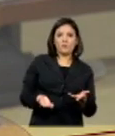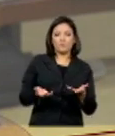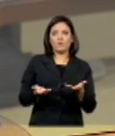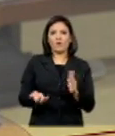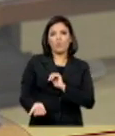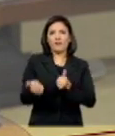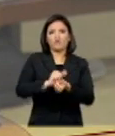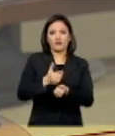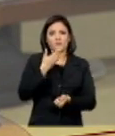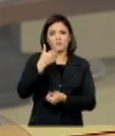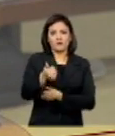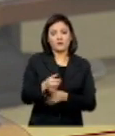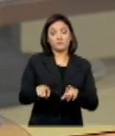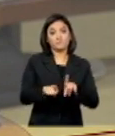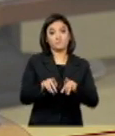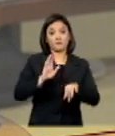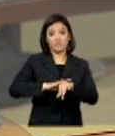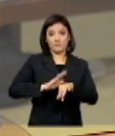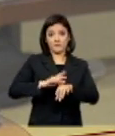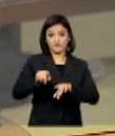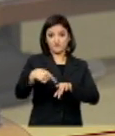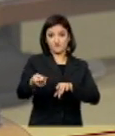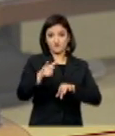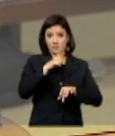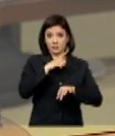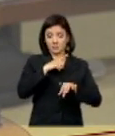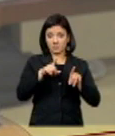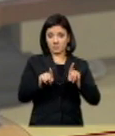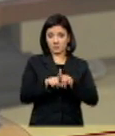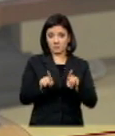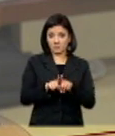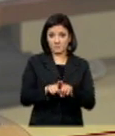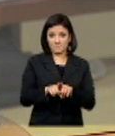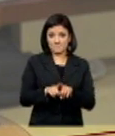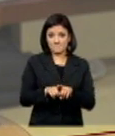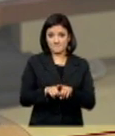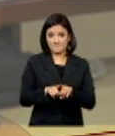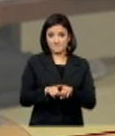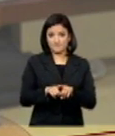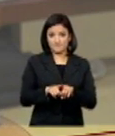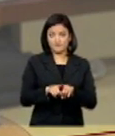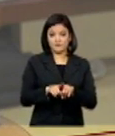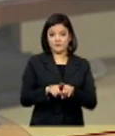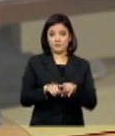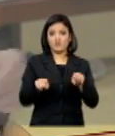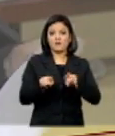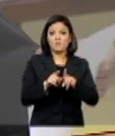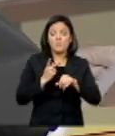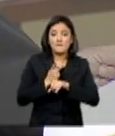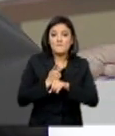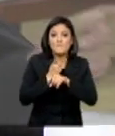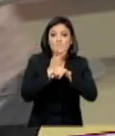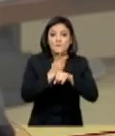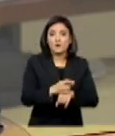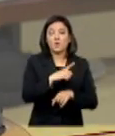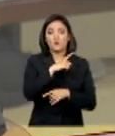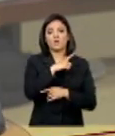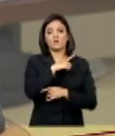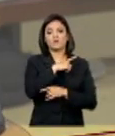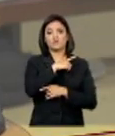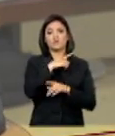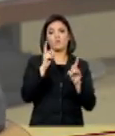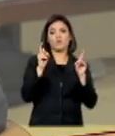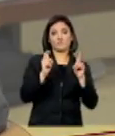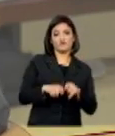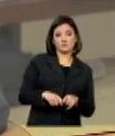10 com dedicação toca ea micro recodificação procuram uma eficiência não só